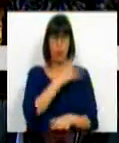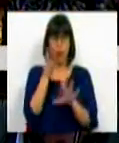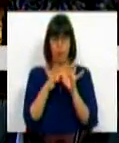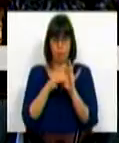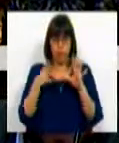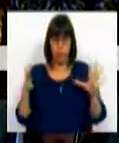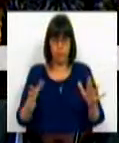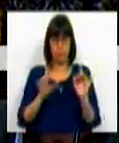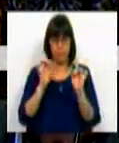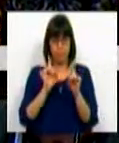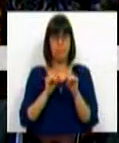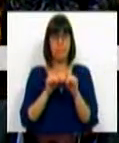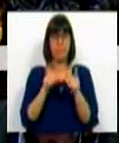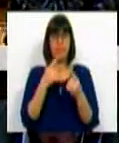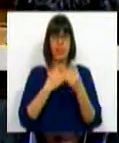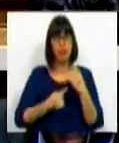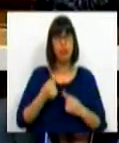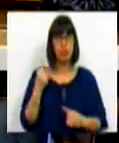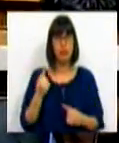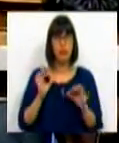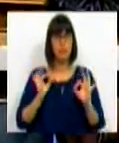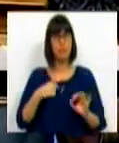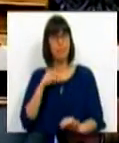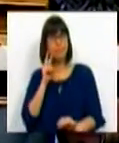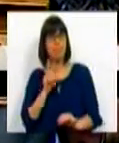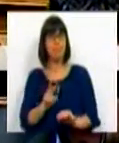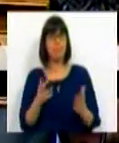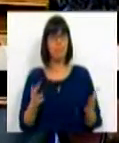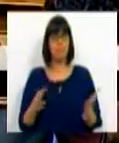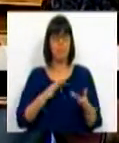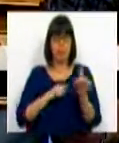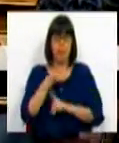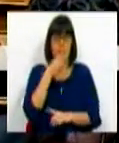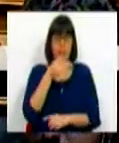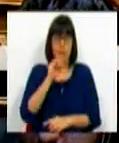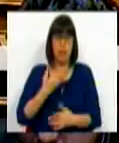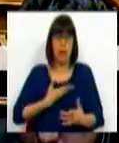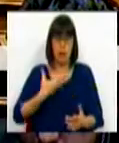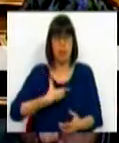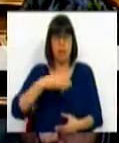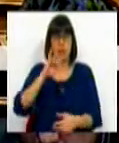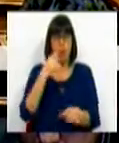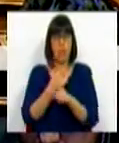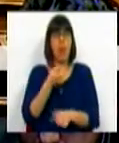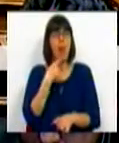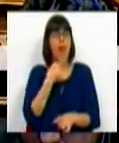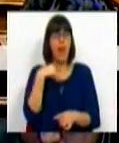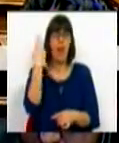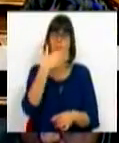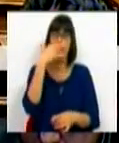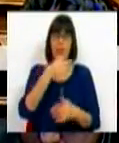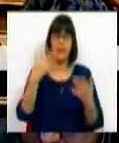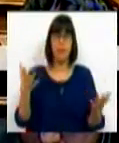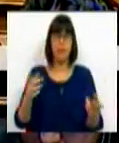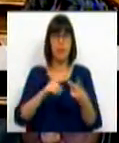4 anos. É com alguma estranheza que nós vemos, quer deputados do PSD, quer do CDS, a falar de